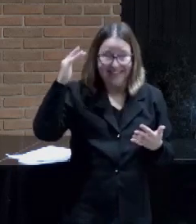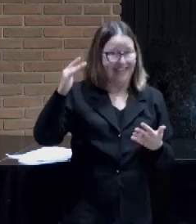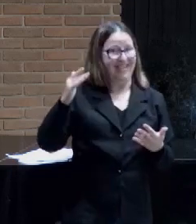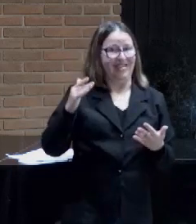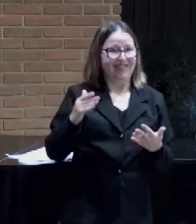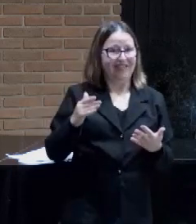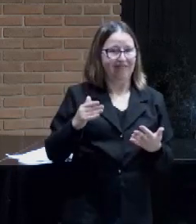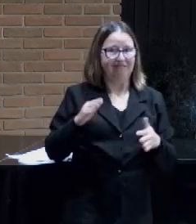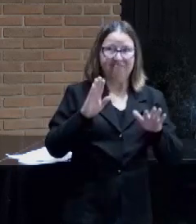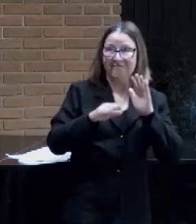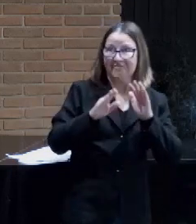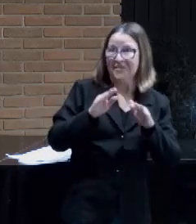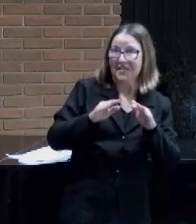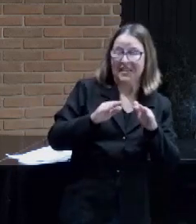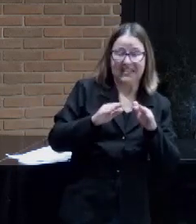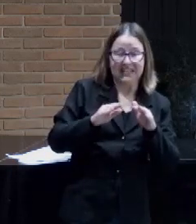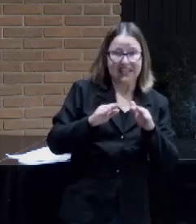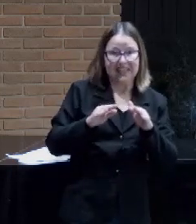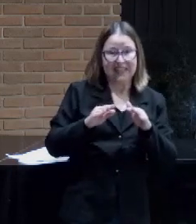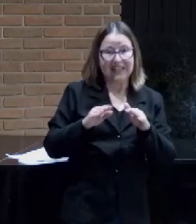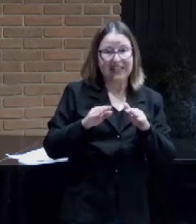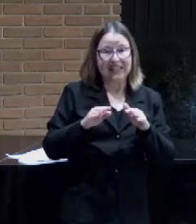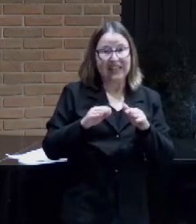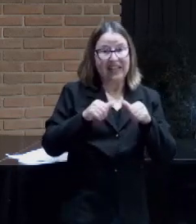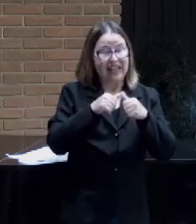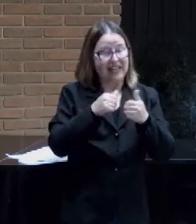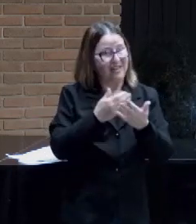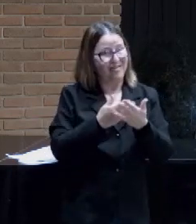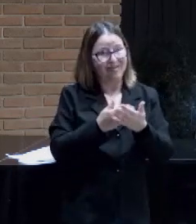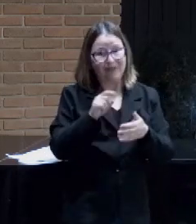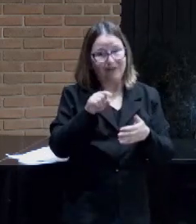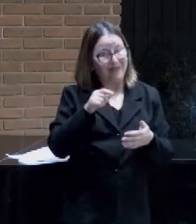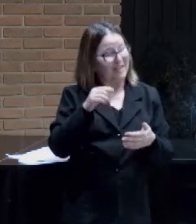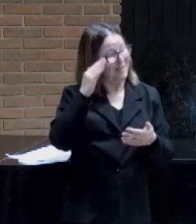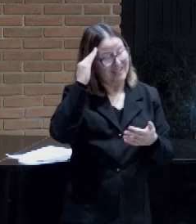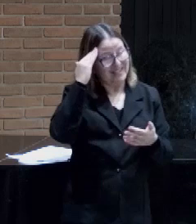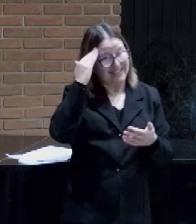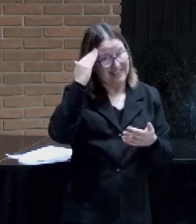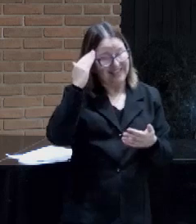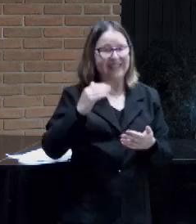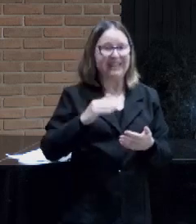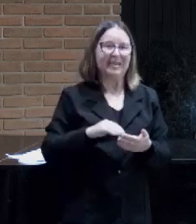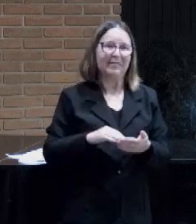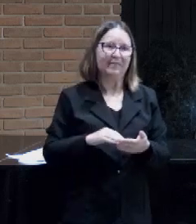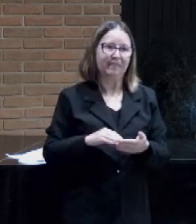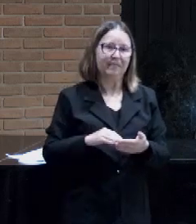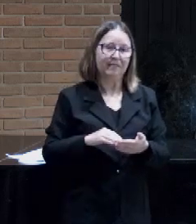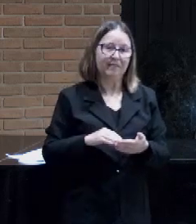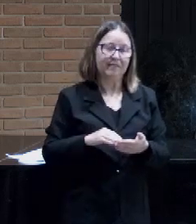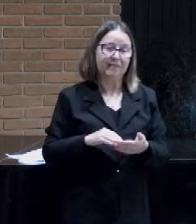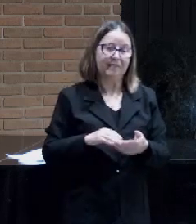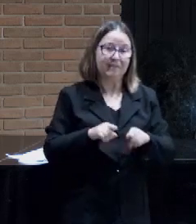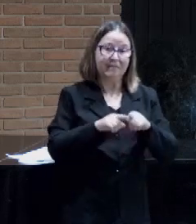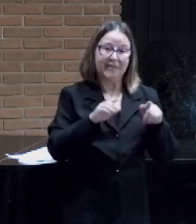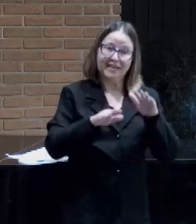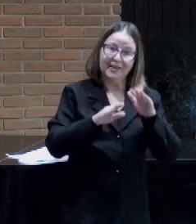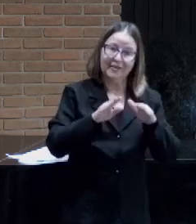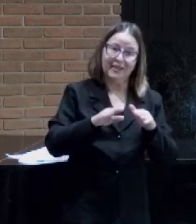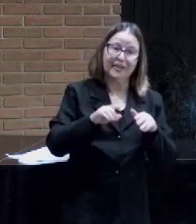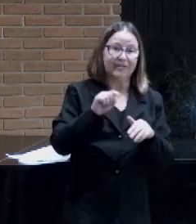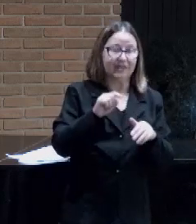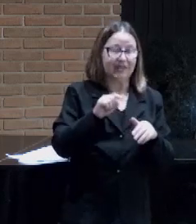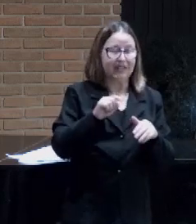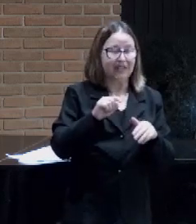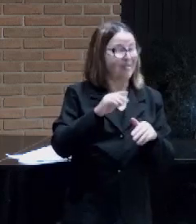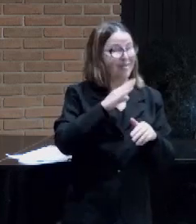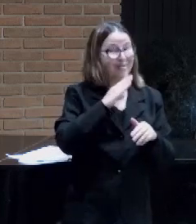manhã você não entenda e não faça sentido para você. Você não sabe como aplicar na sua vida. Porque talvez você não conheceu o Senhor. Talvez você não